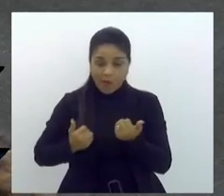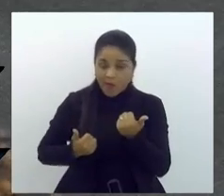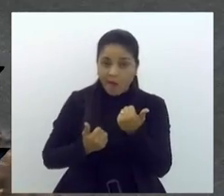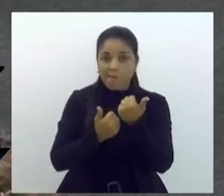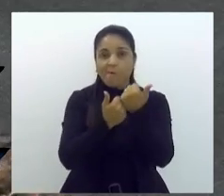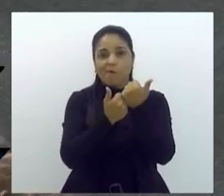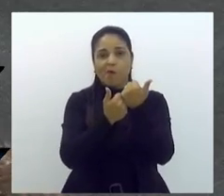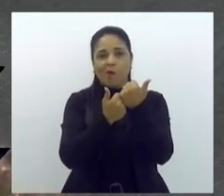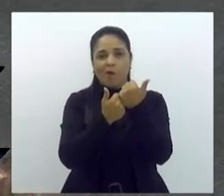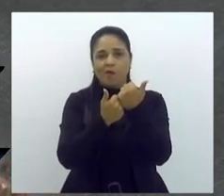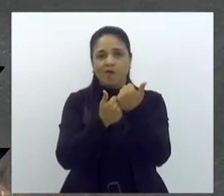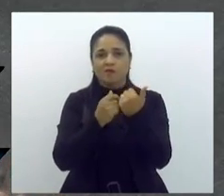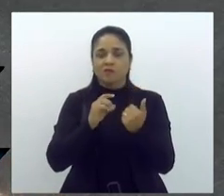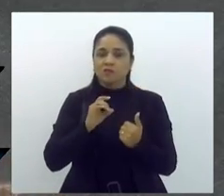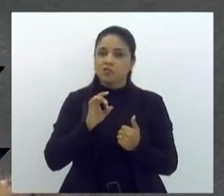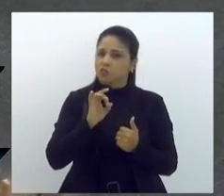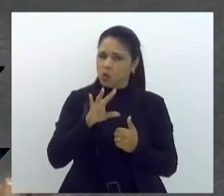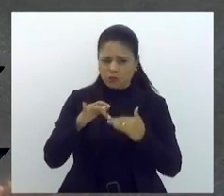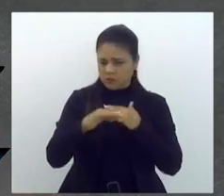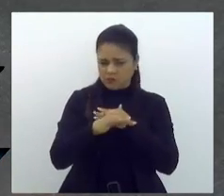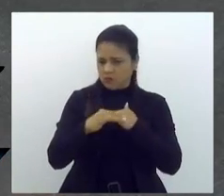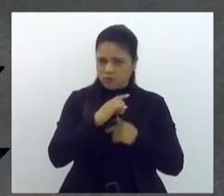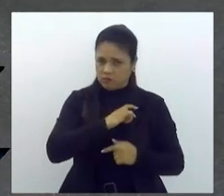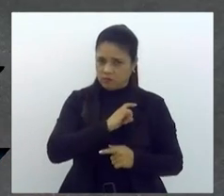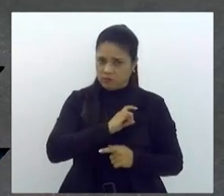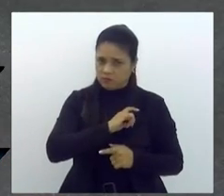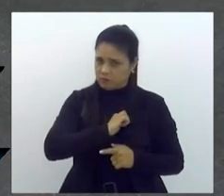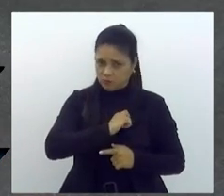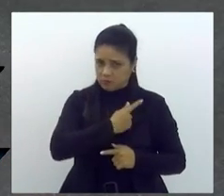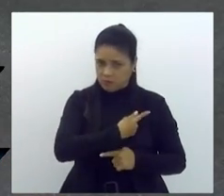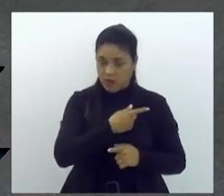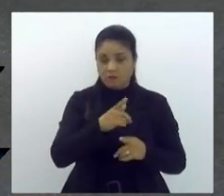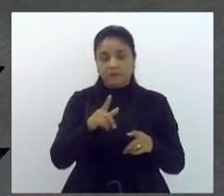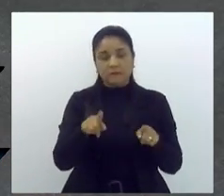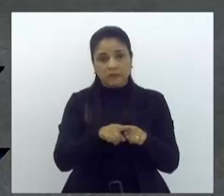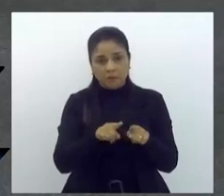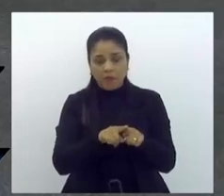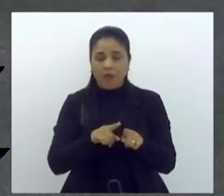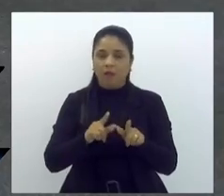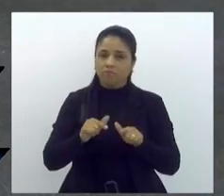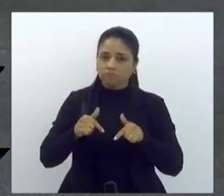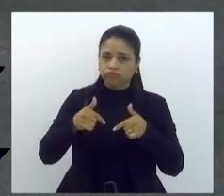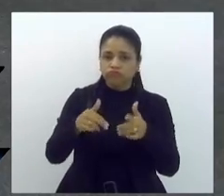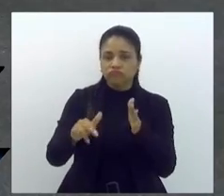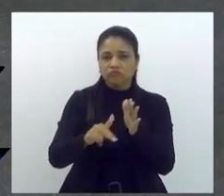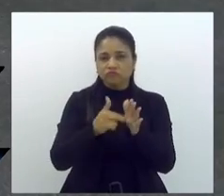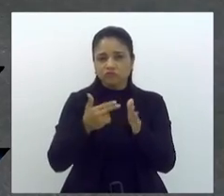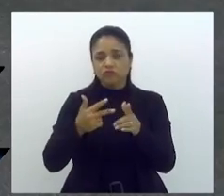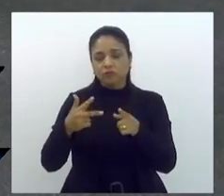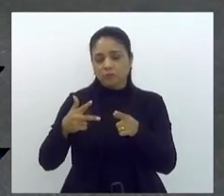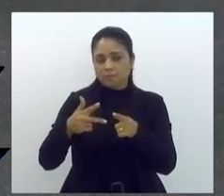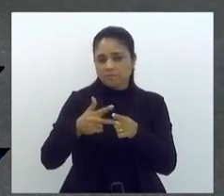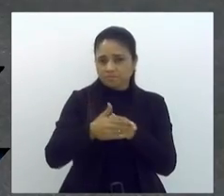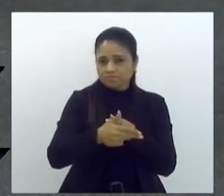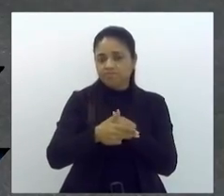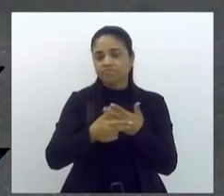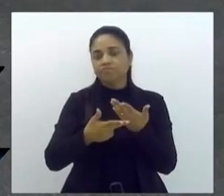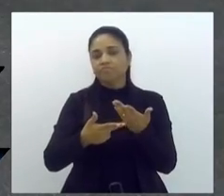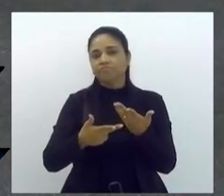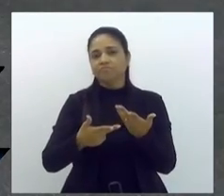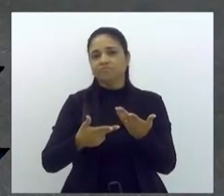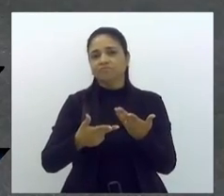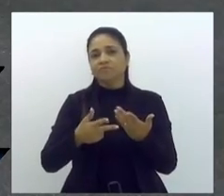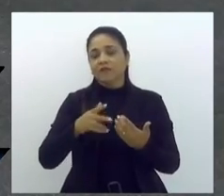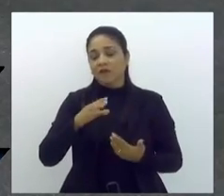não só em São Gonçalo mas no estado ações também de castração de animais Porque é importante ter um controle